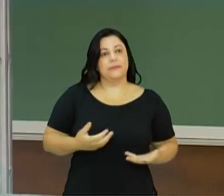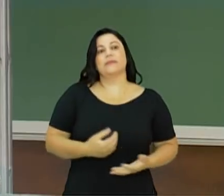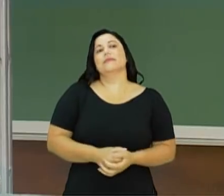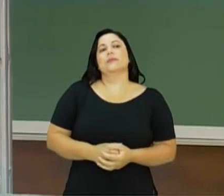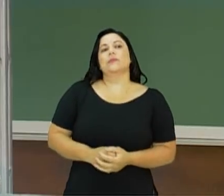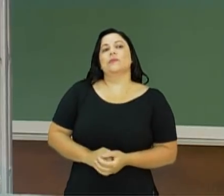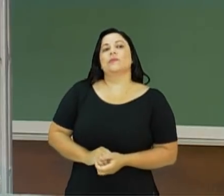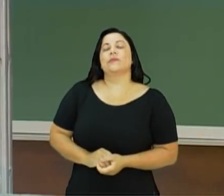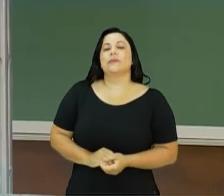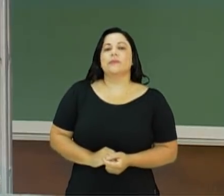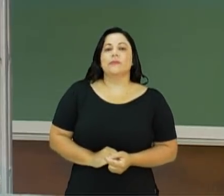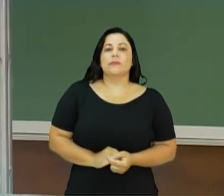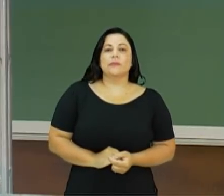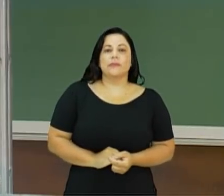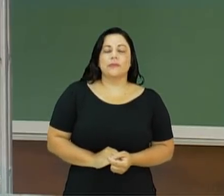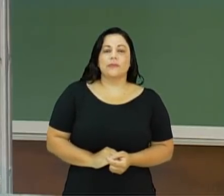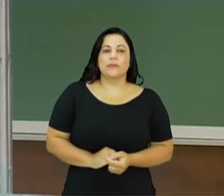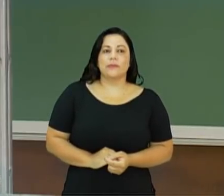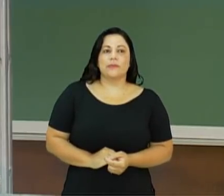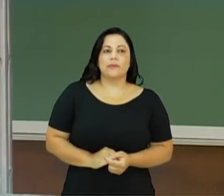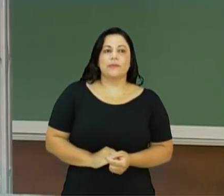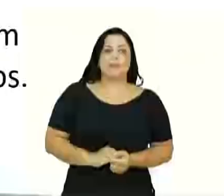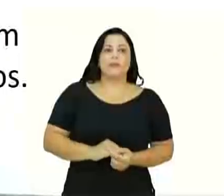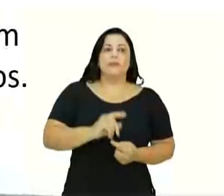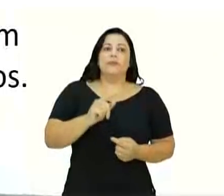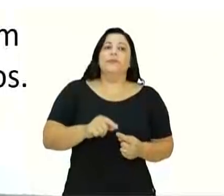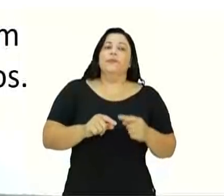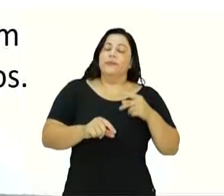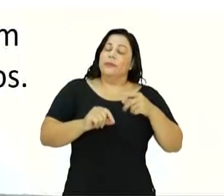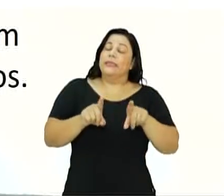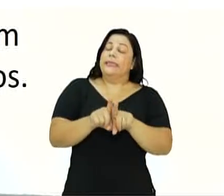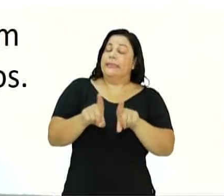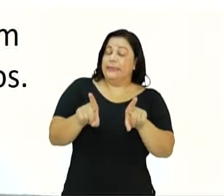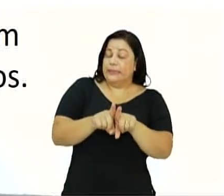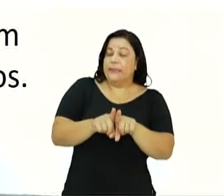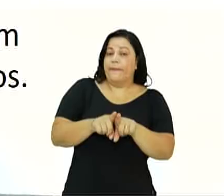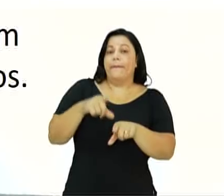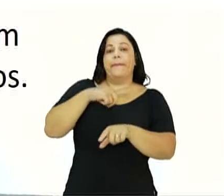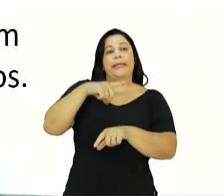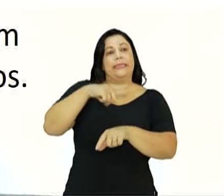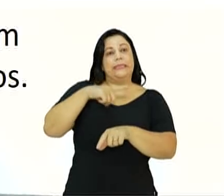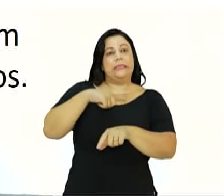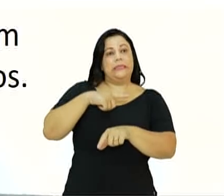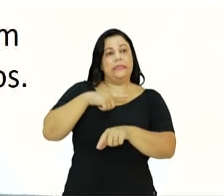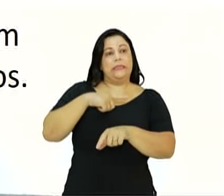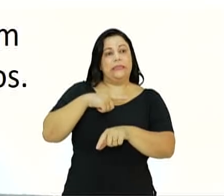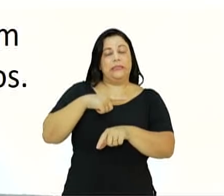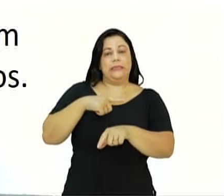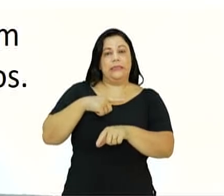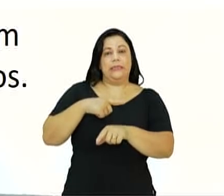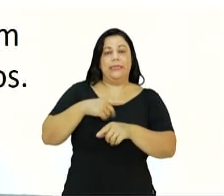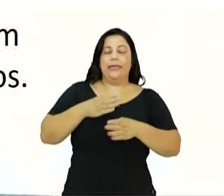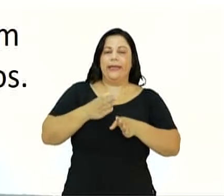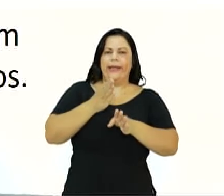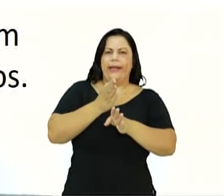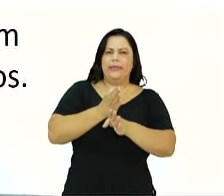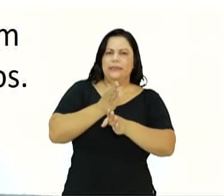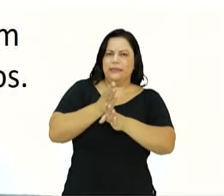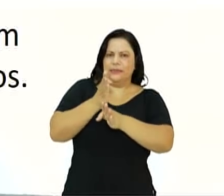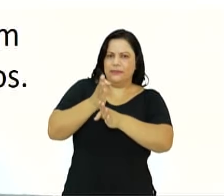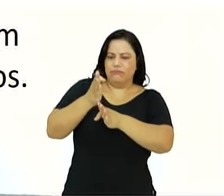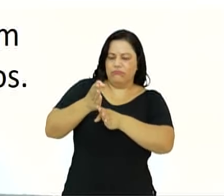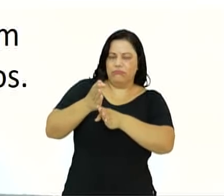do joelho que eu falei ali. As fibras colágenas, além disso, tendem a se dispor em plano paralelo, né?